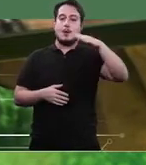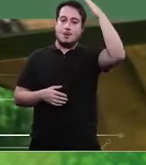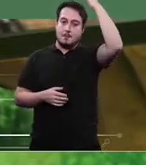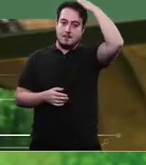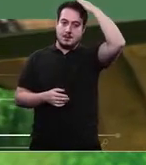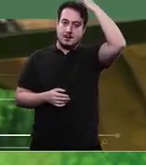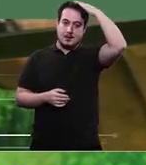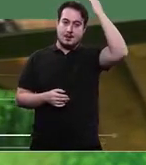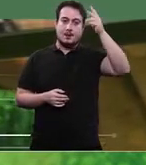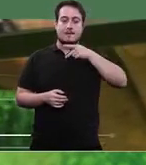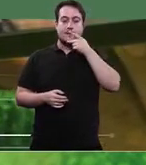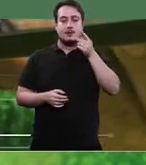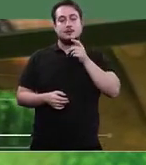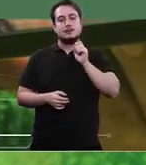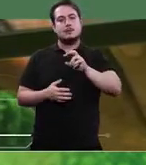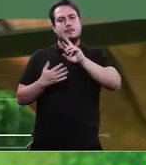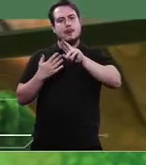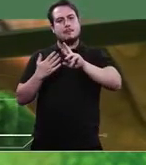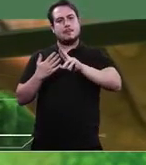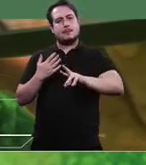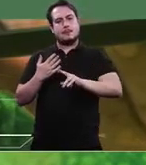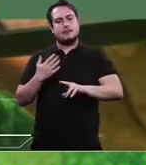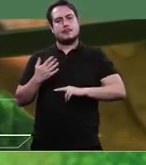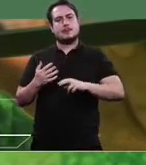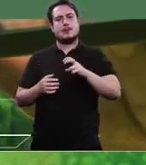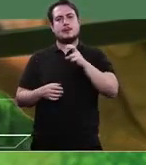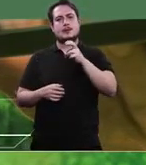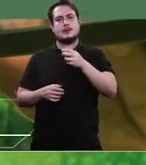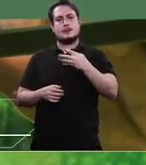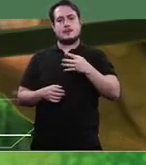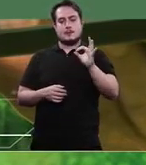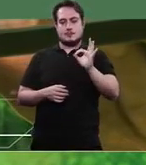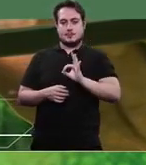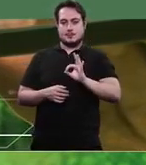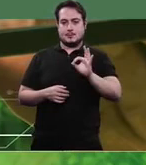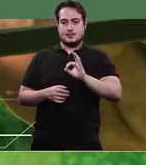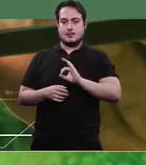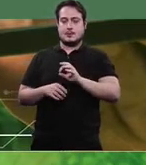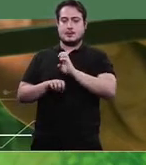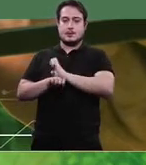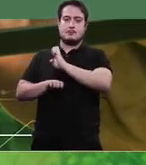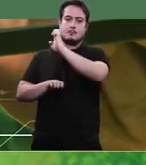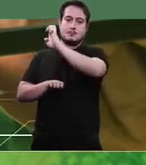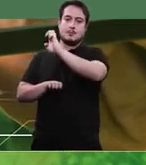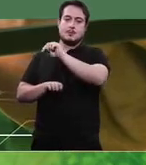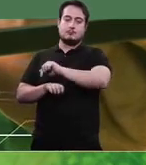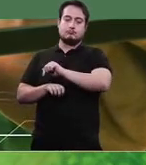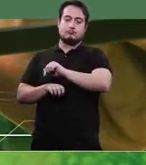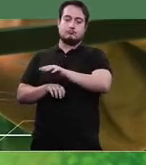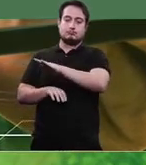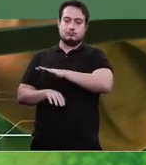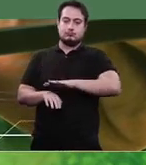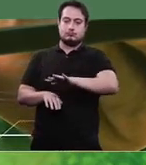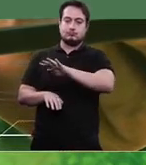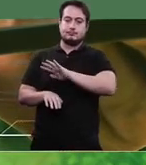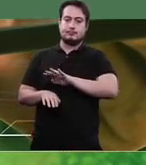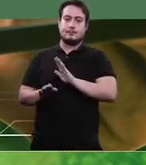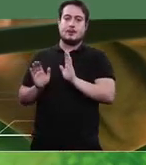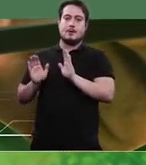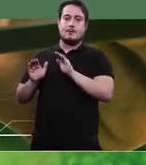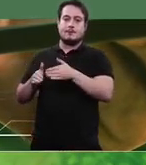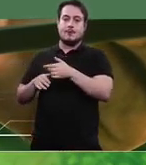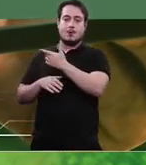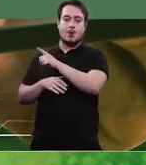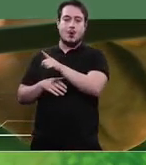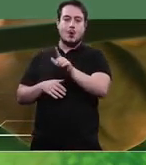o Pará ele tem uma diversificação interessante, 54% das exportações do agronegócio estão em